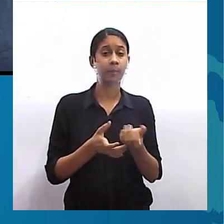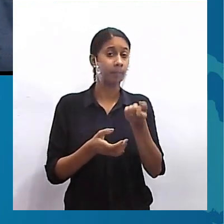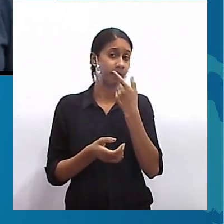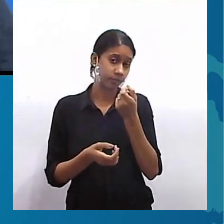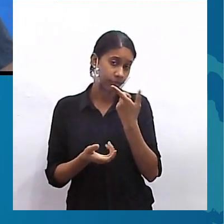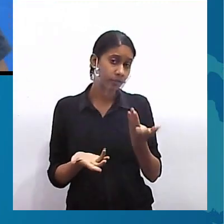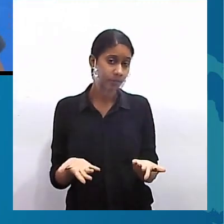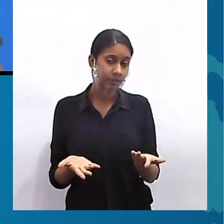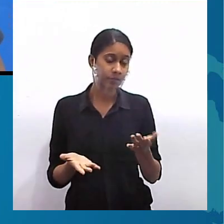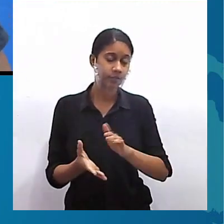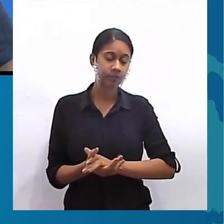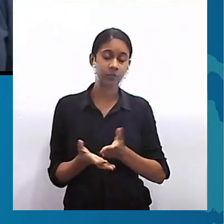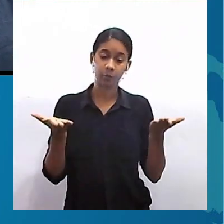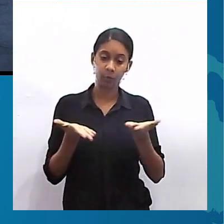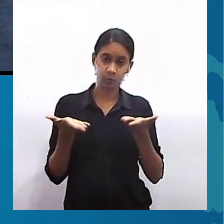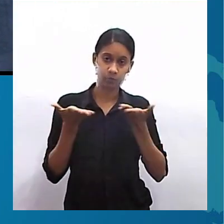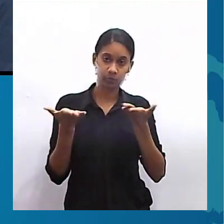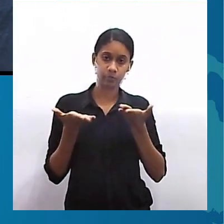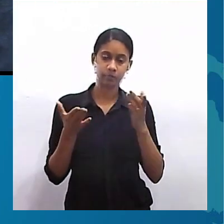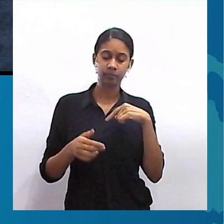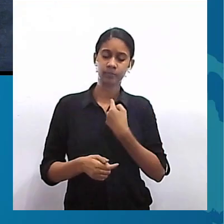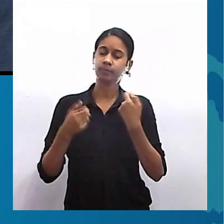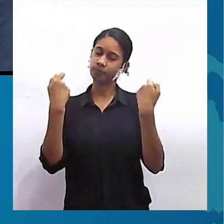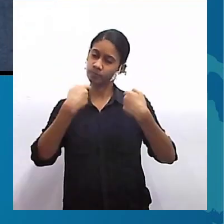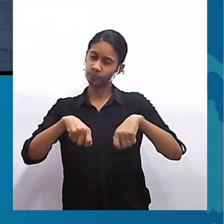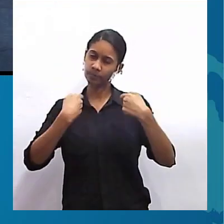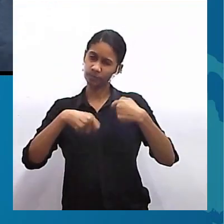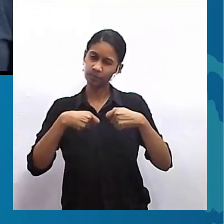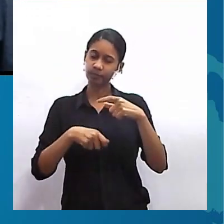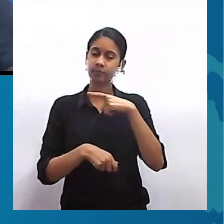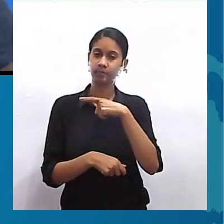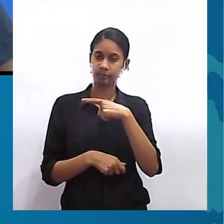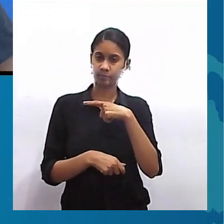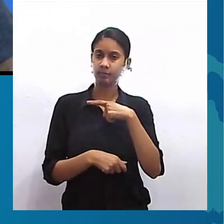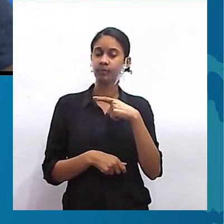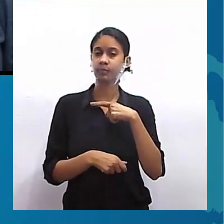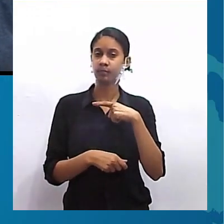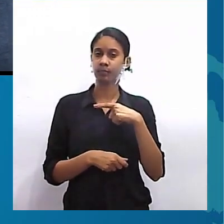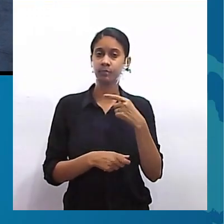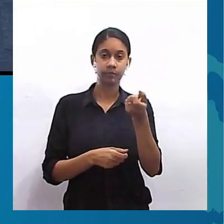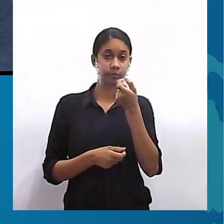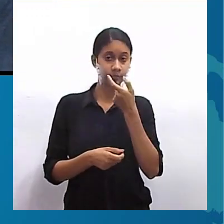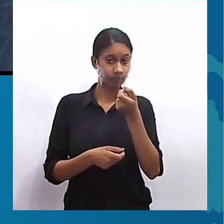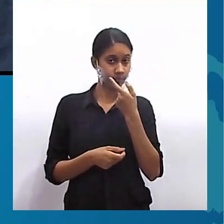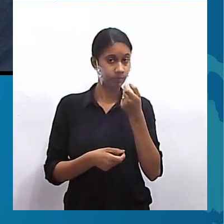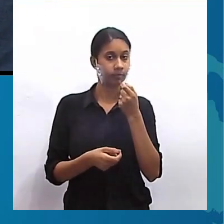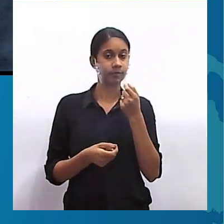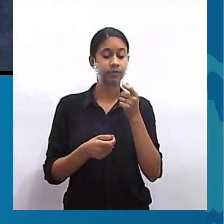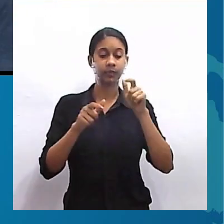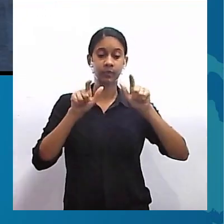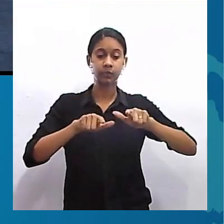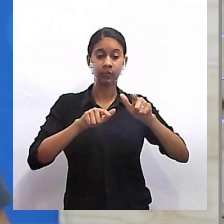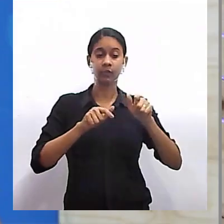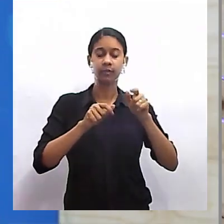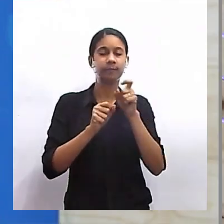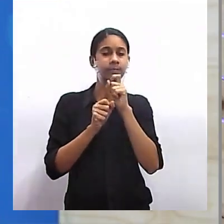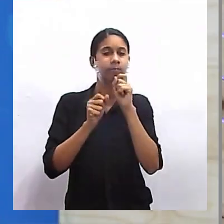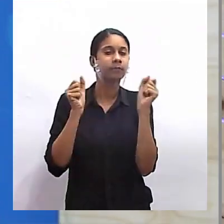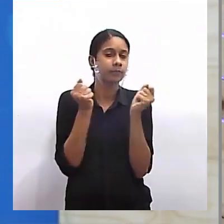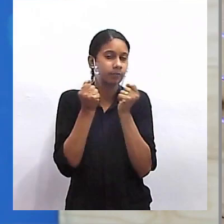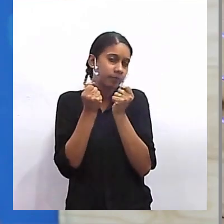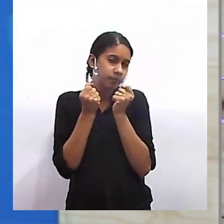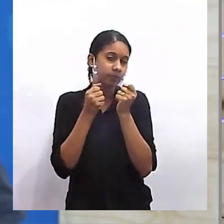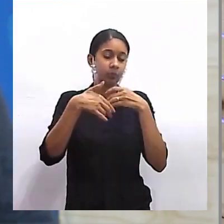medicamentos, que hoje a gente precisa ter esses medicamentos em câmaras frias,